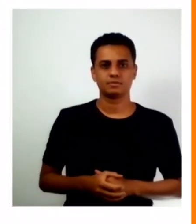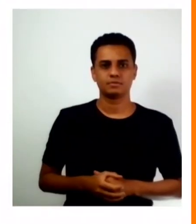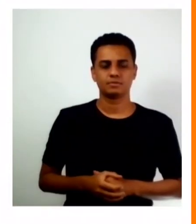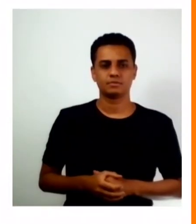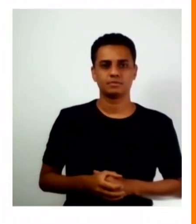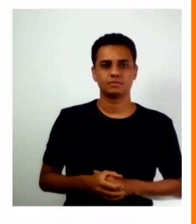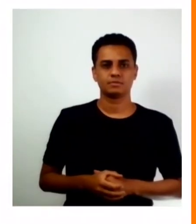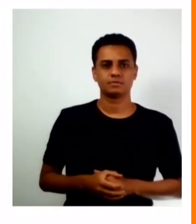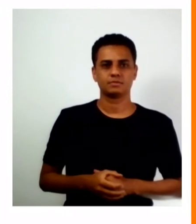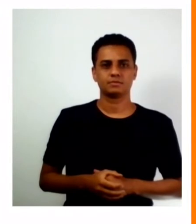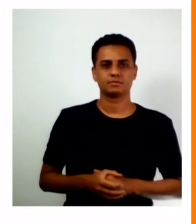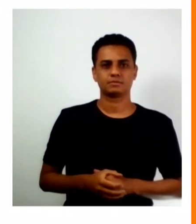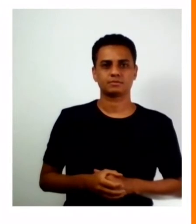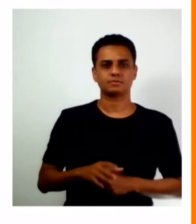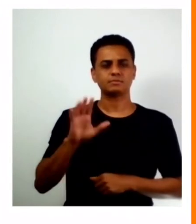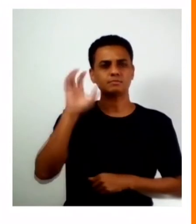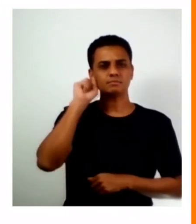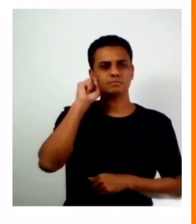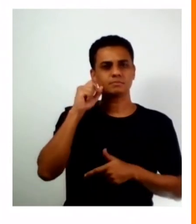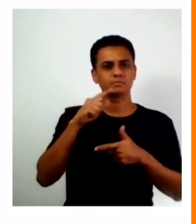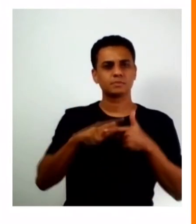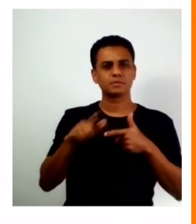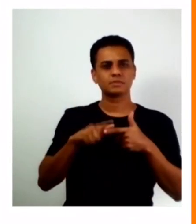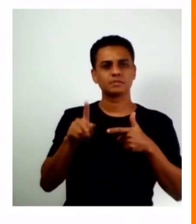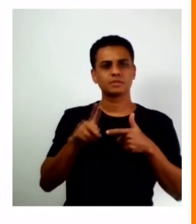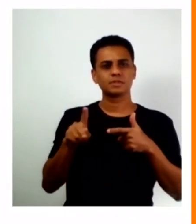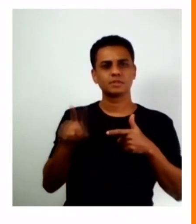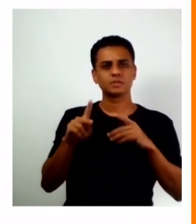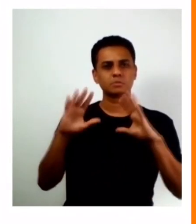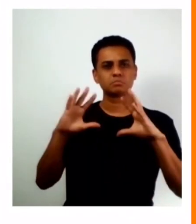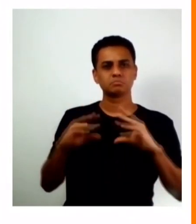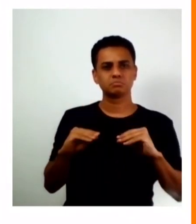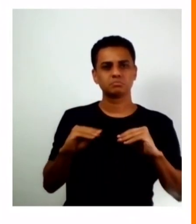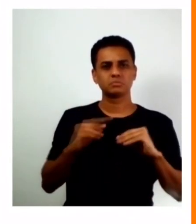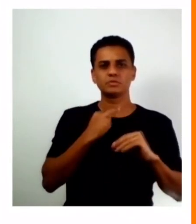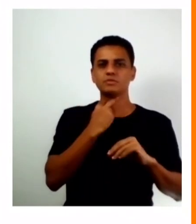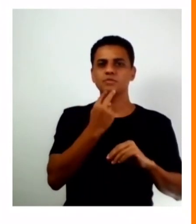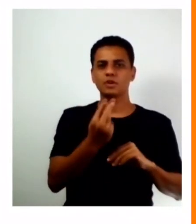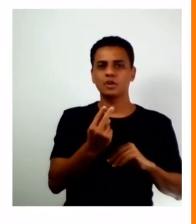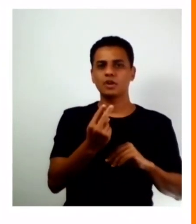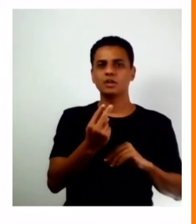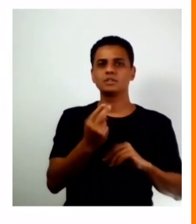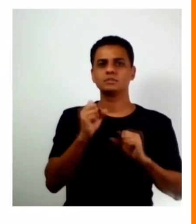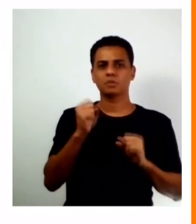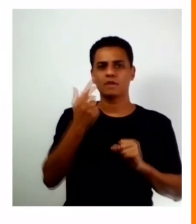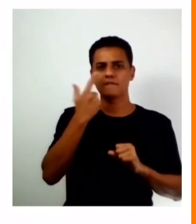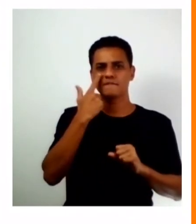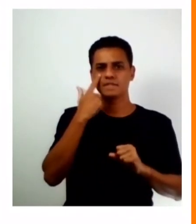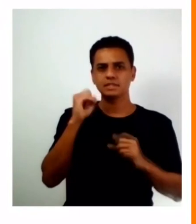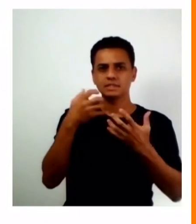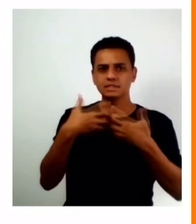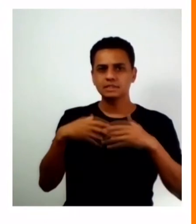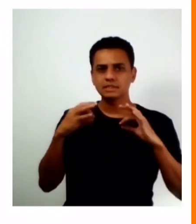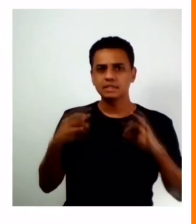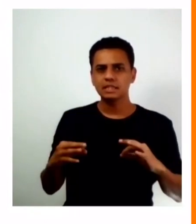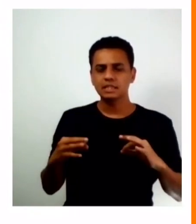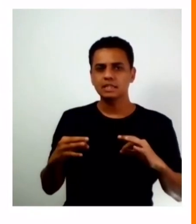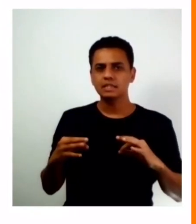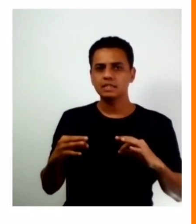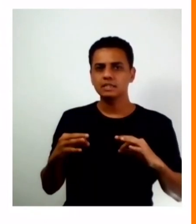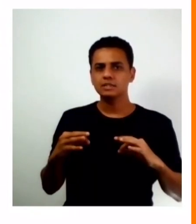Professor, seu áudio sumiu um pouquinho. Pode verificar se está tudo correto aí com o seu microfone, por favor.